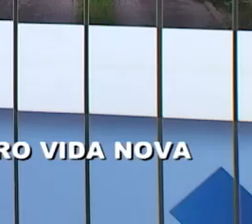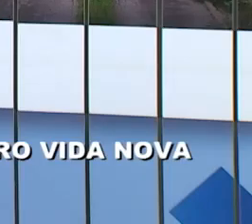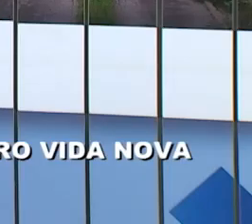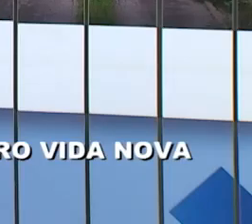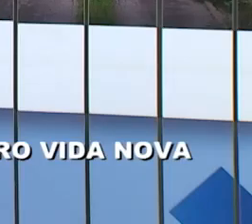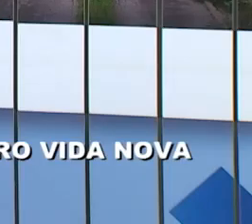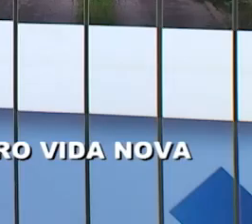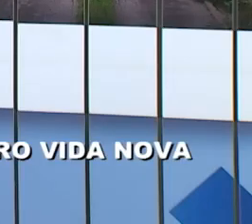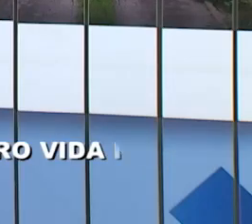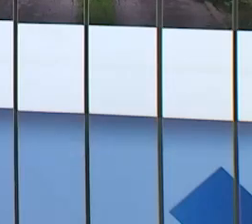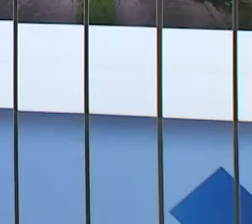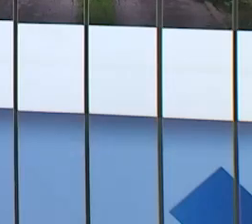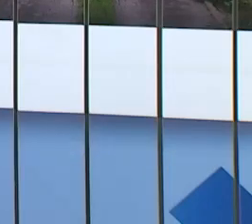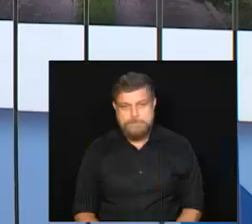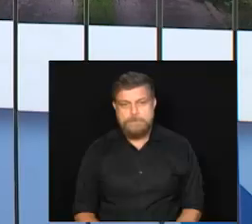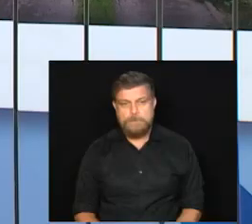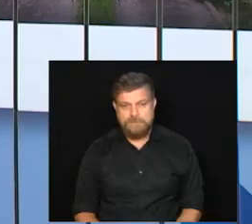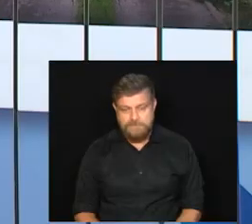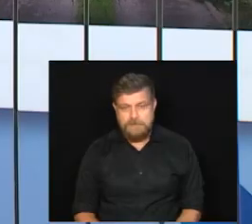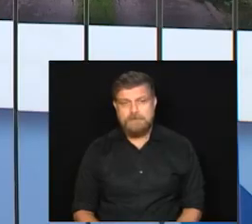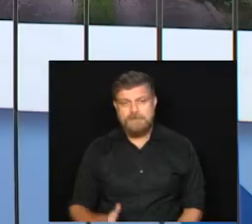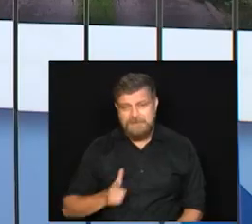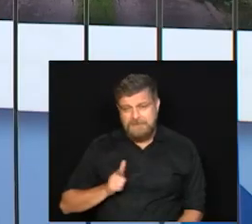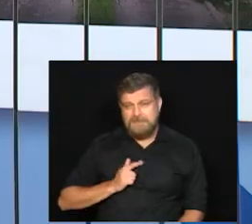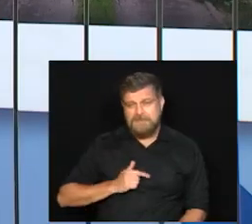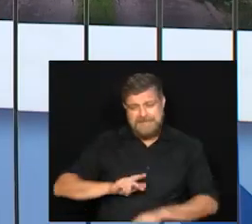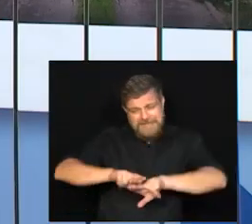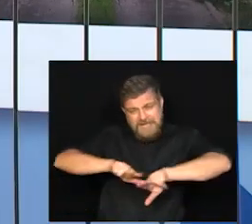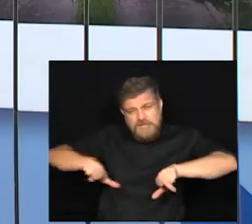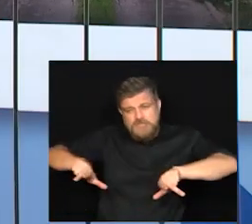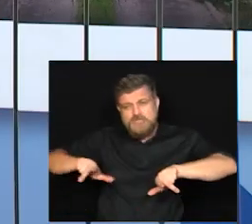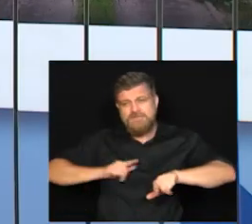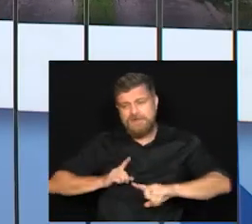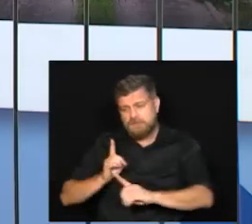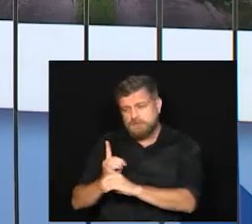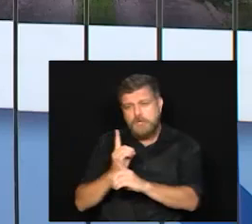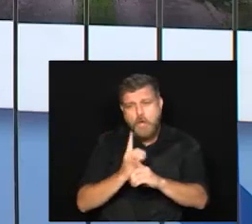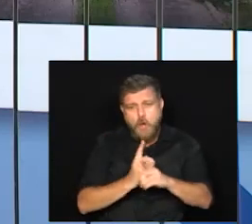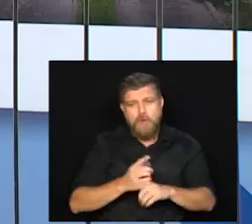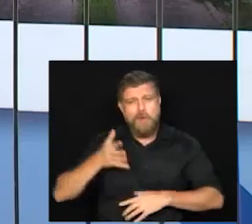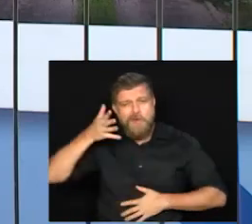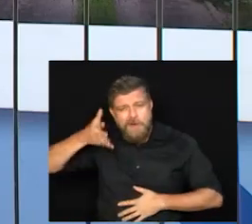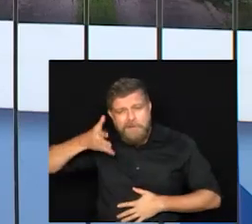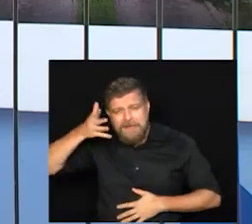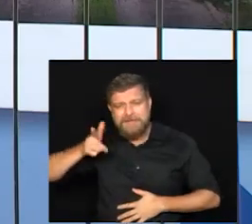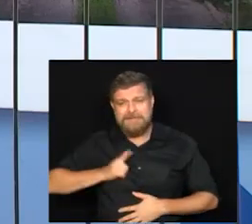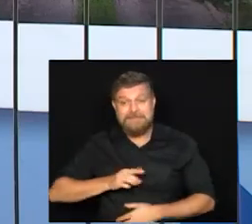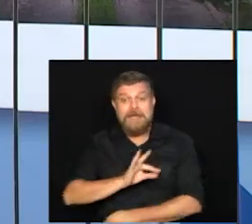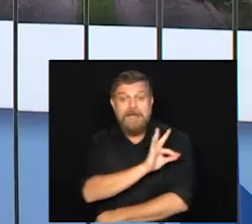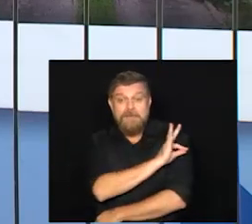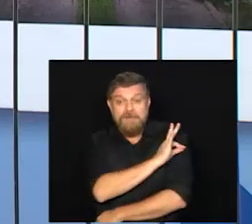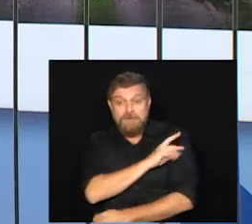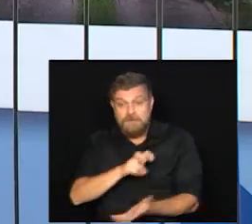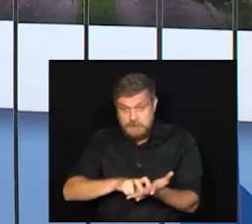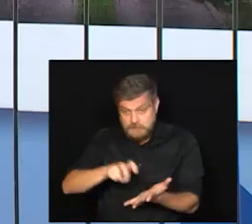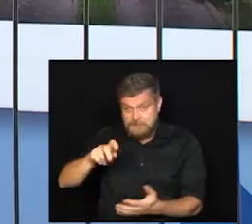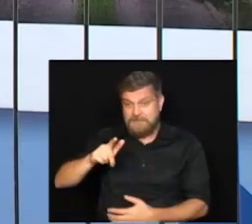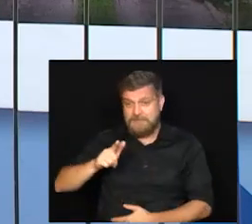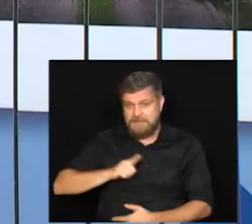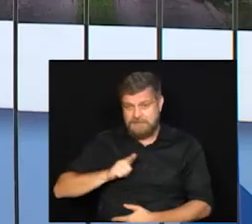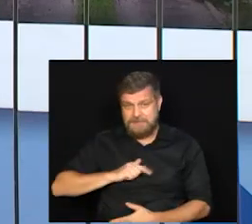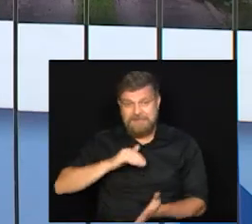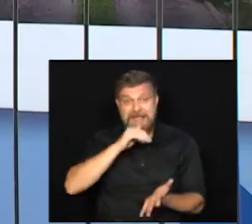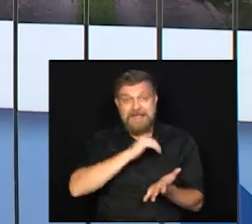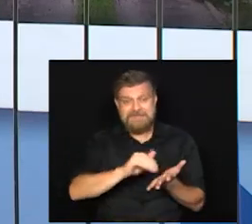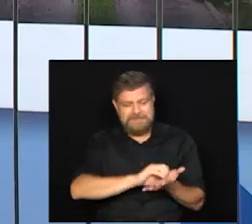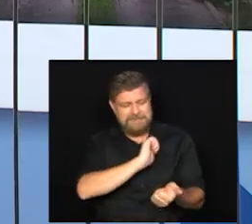na cidade, por organizações particulares também, e pela prefeitura a gente teve de manhã um evento da Secretaria